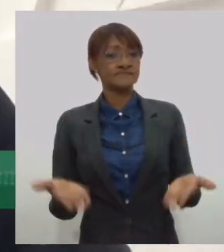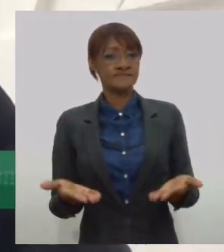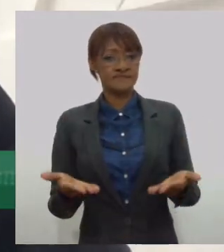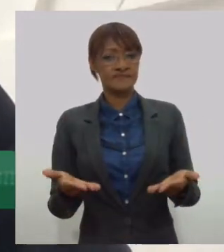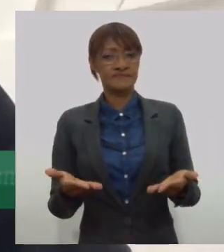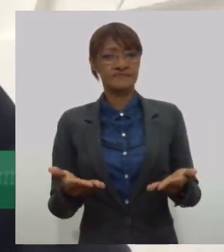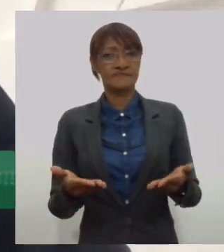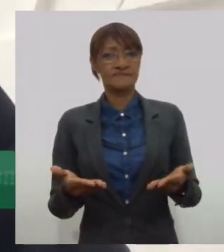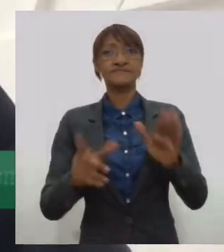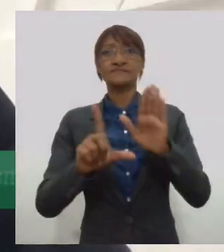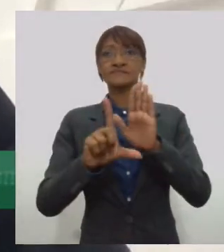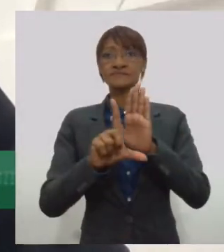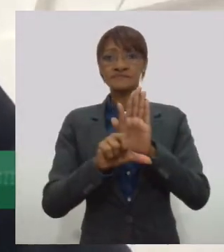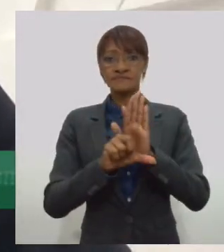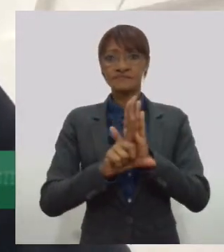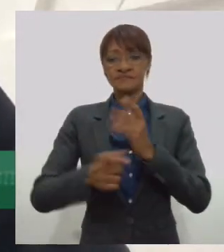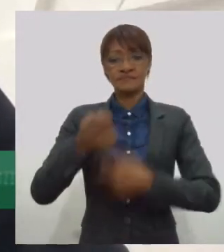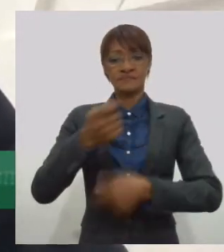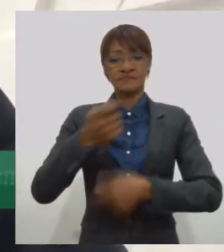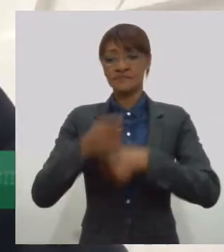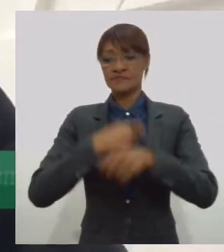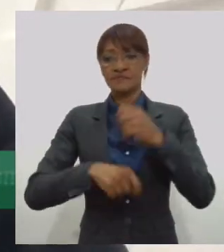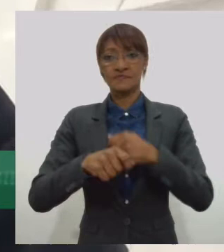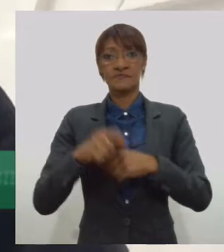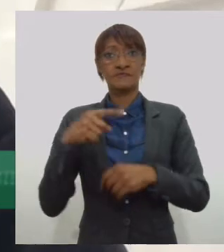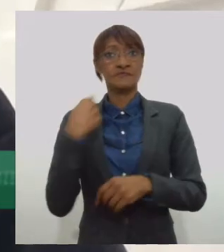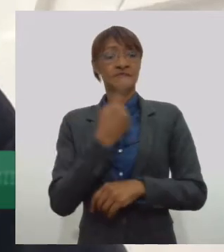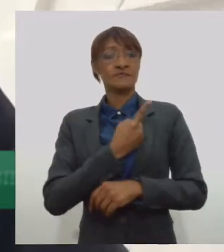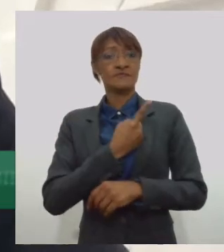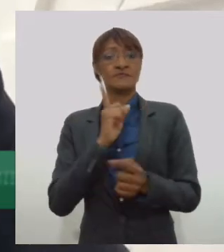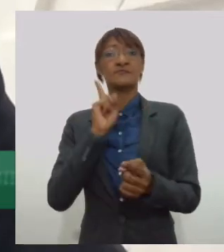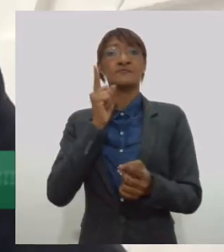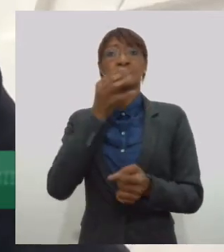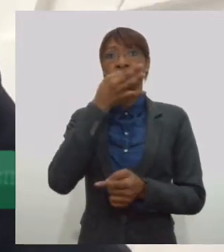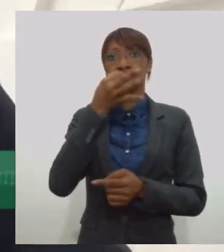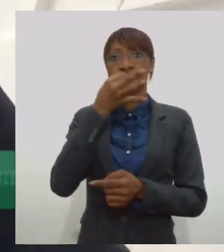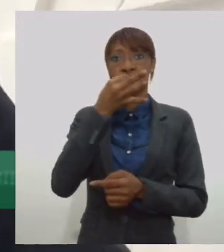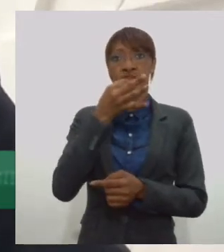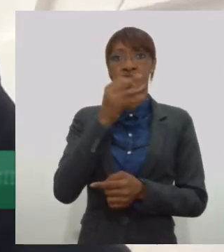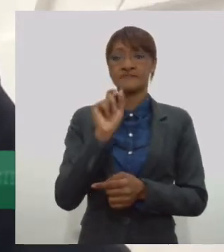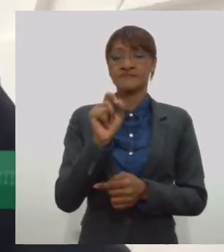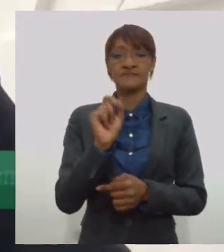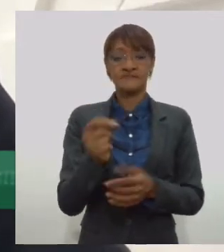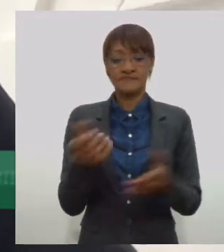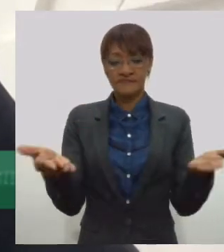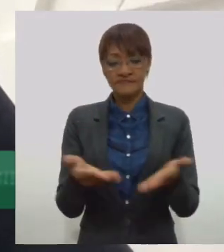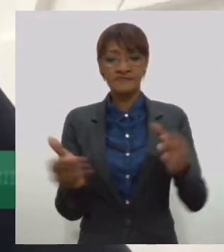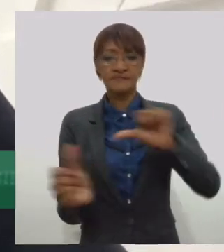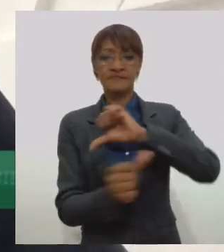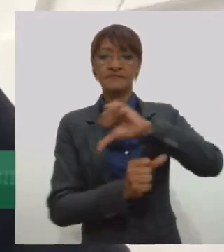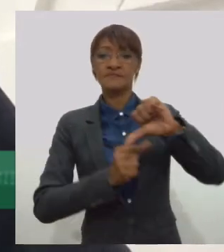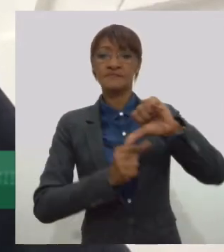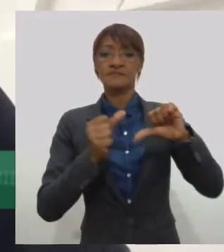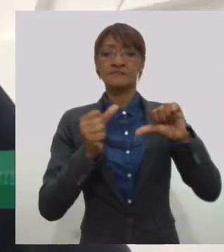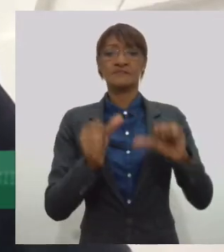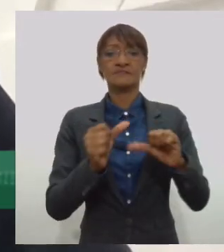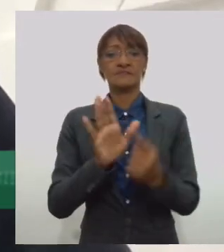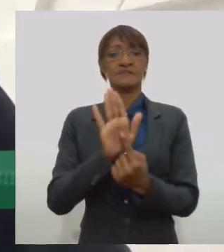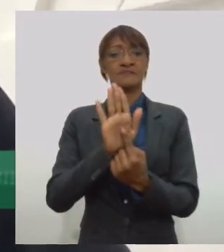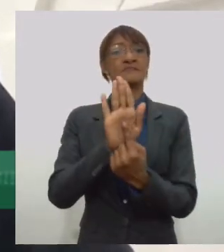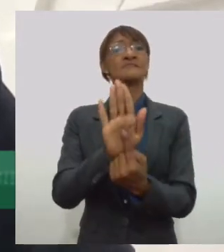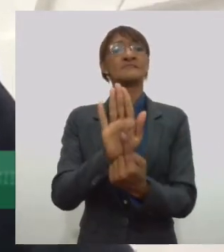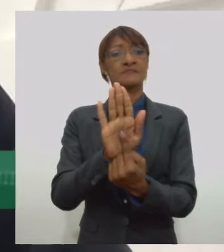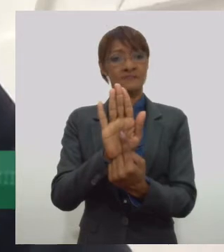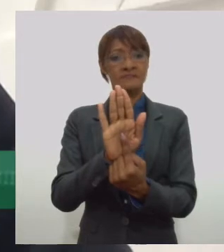Lei de Improbidade Administrativa, ao nosso ver, a maneira como ela está sendo modificada diz muito sobre